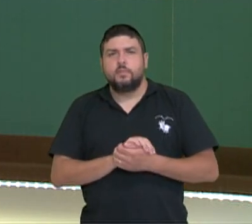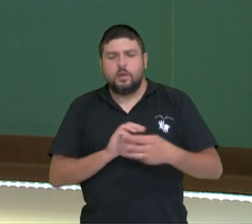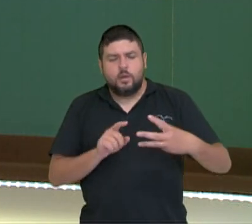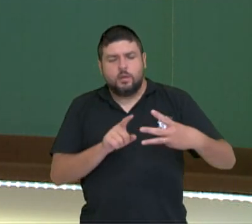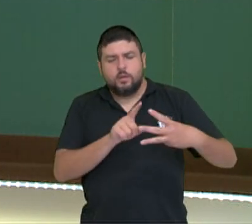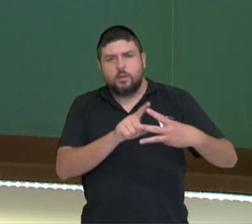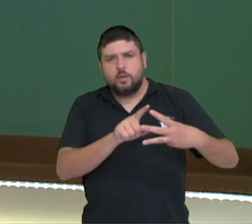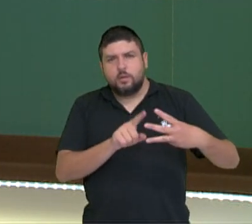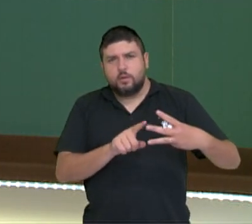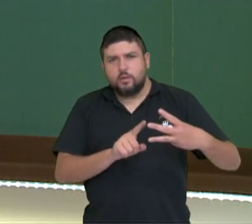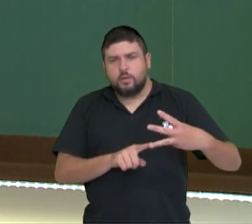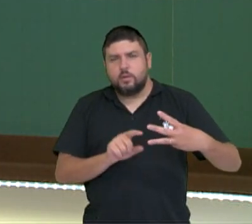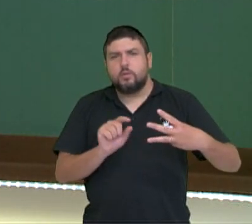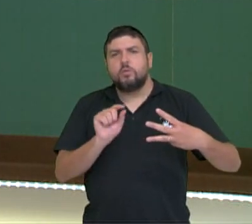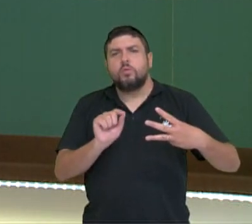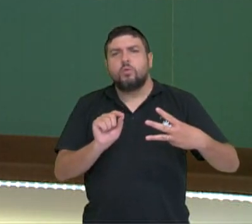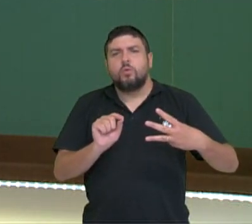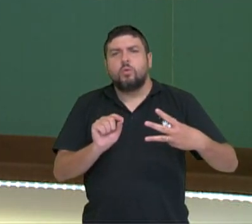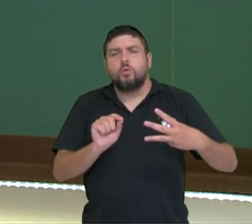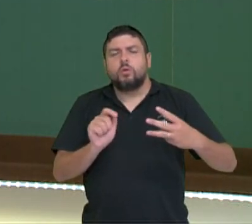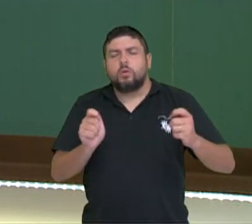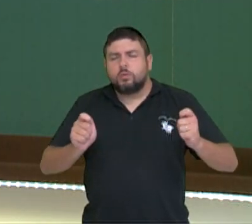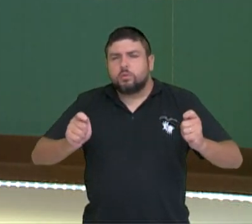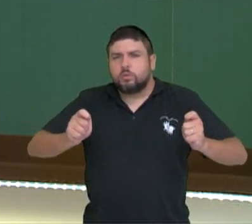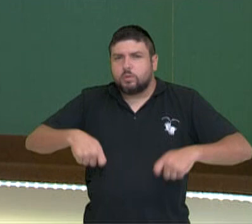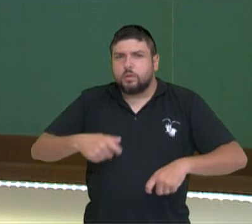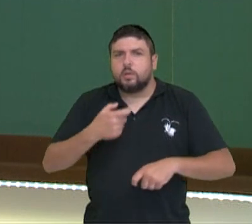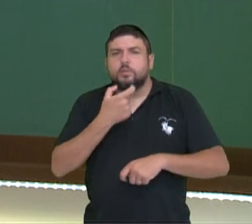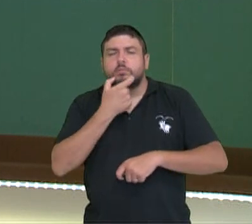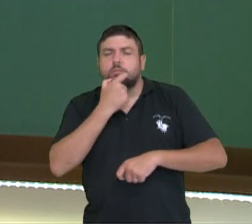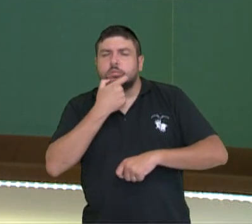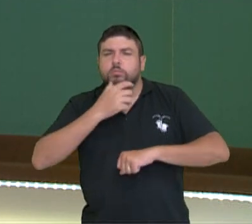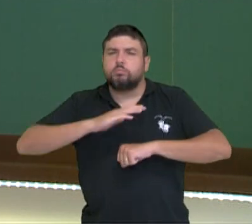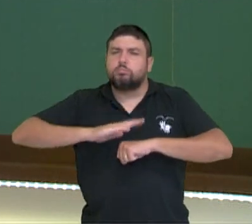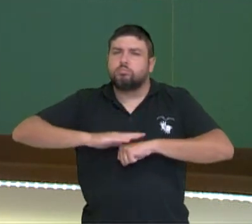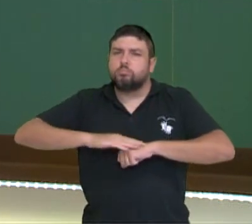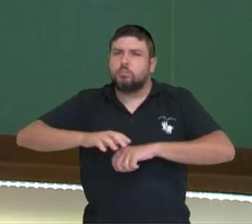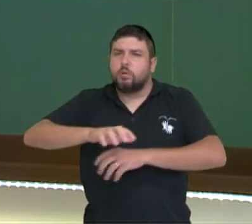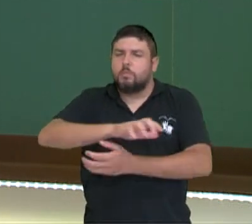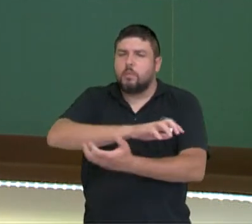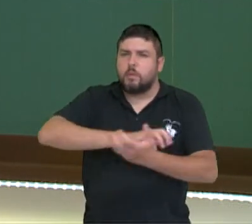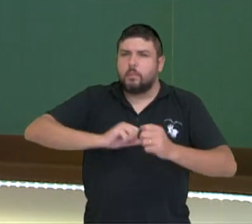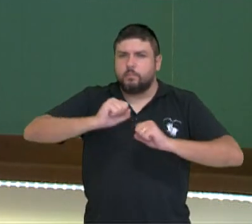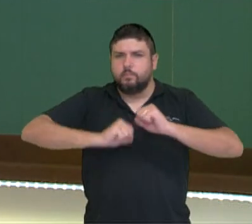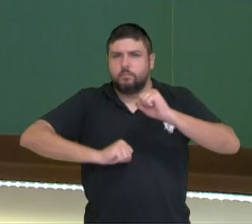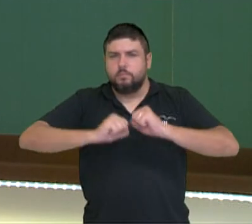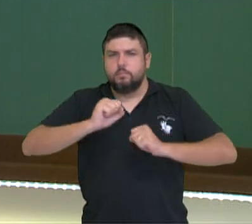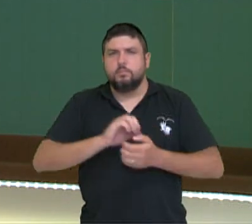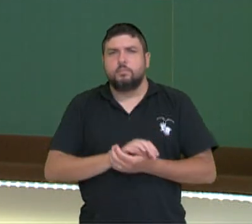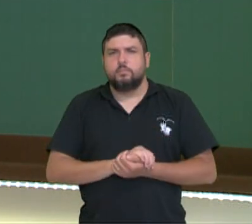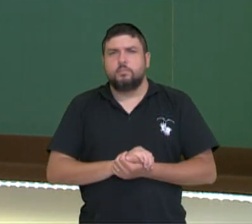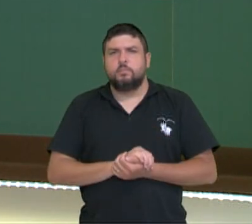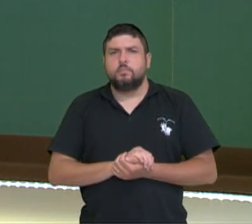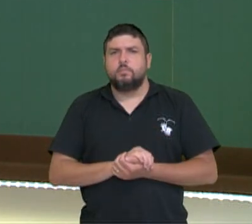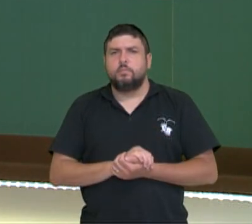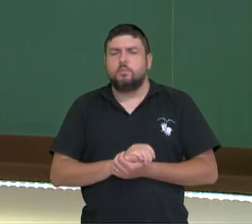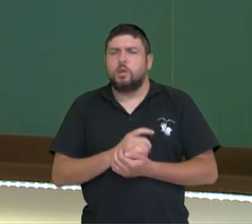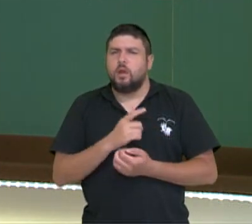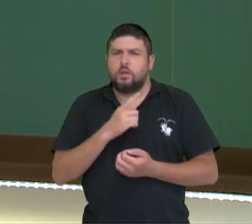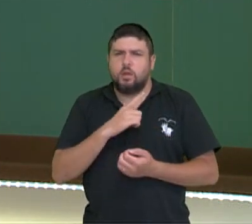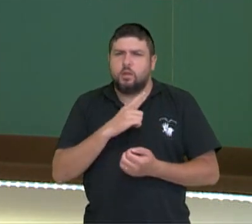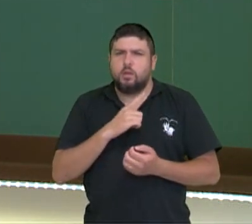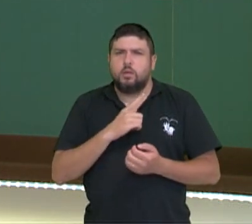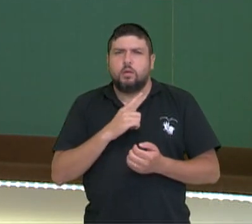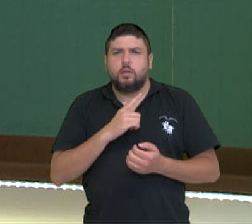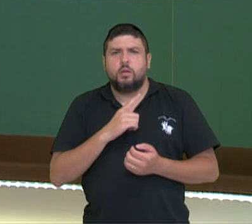que permitiram o pioneirismo industrial inglês. E nós podemos citar vários motivos, porque nessa aula a